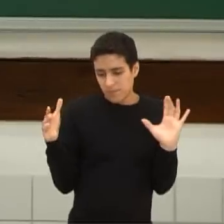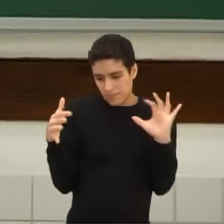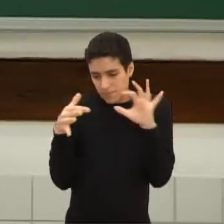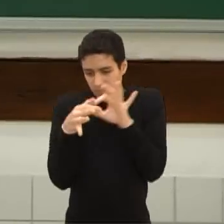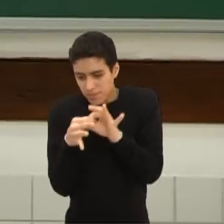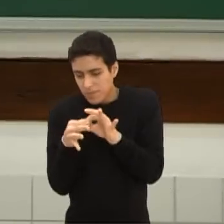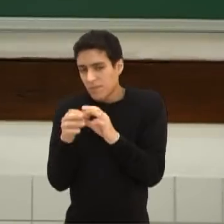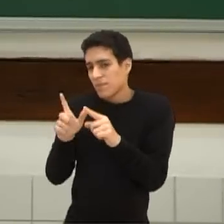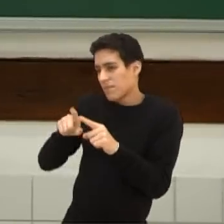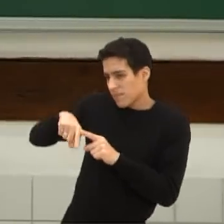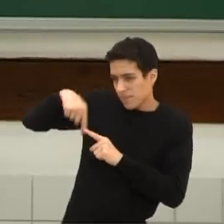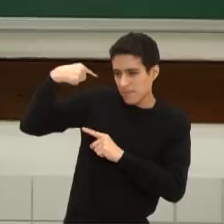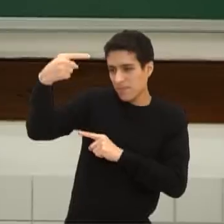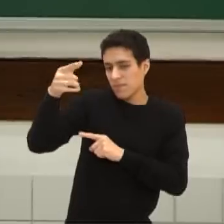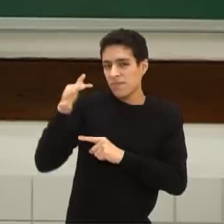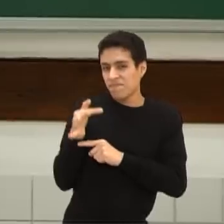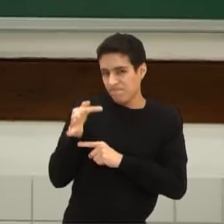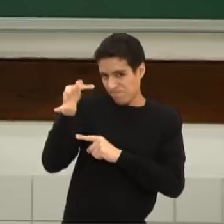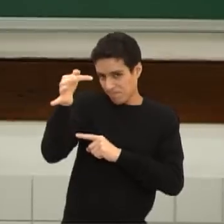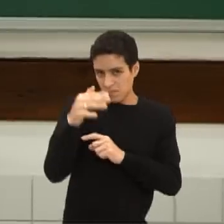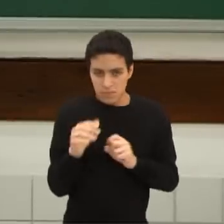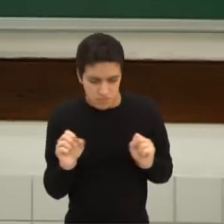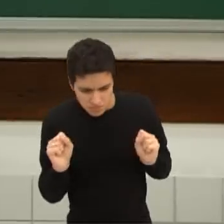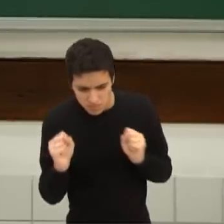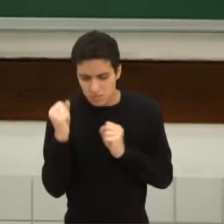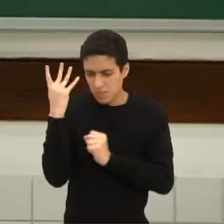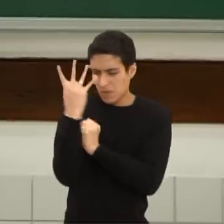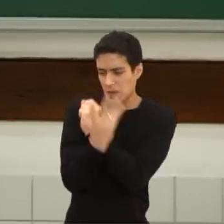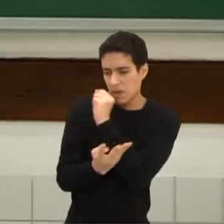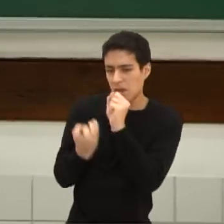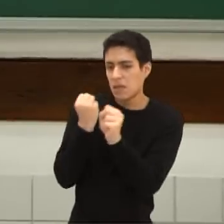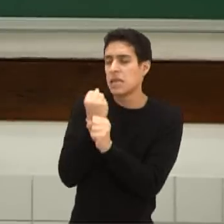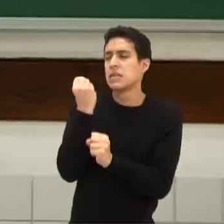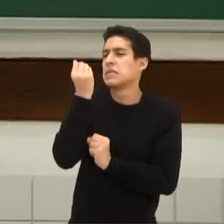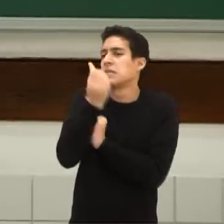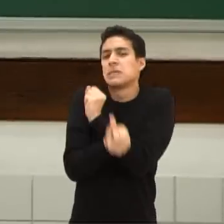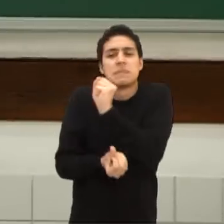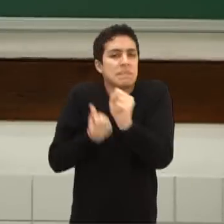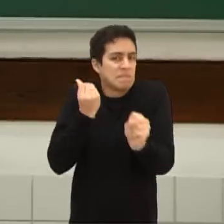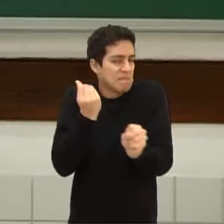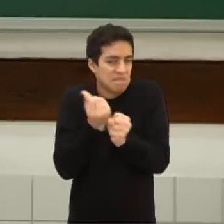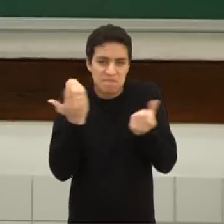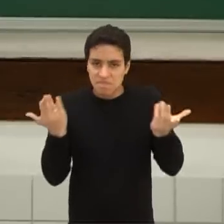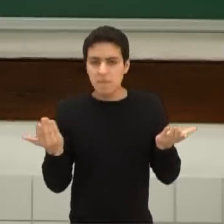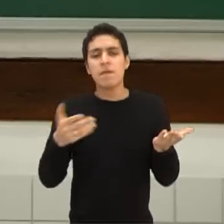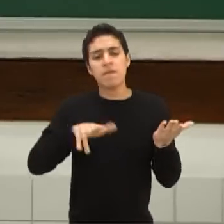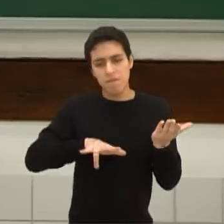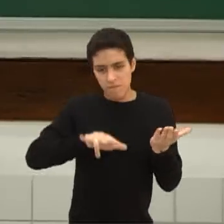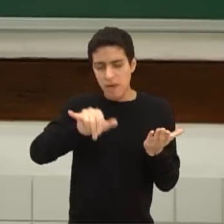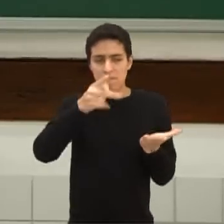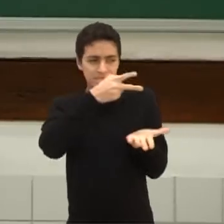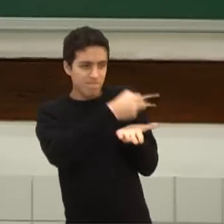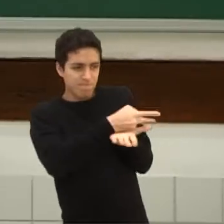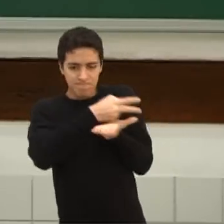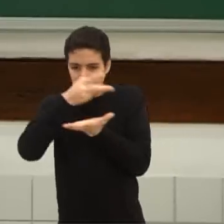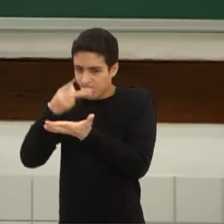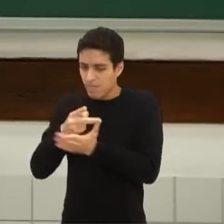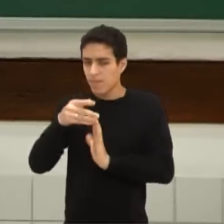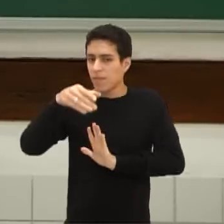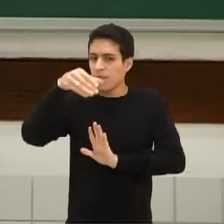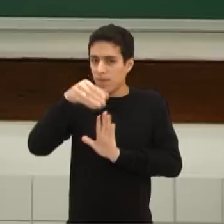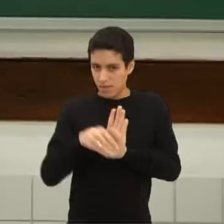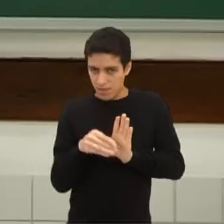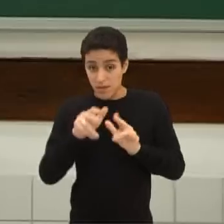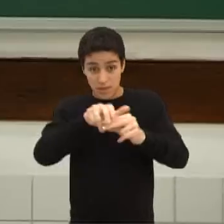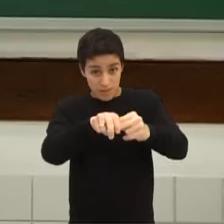ele lá na frente. Pode se passar 4, 5, 6 anos, você vai usar esse conteúdo. Então, você tem que entender que o que